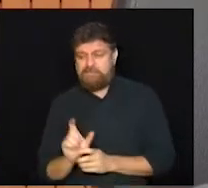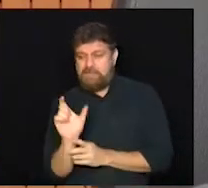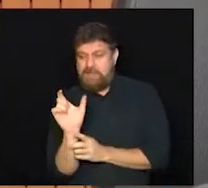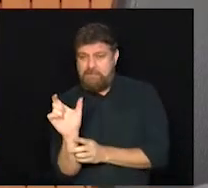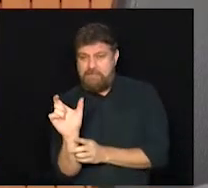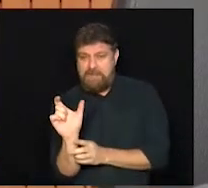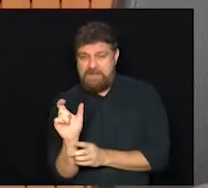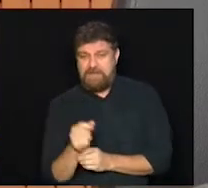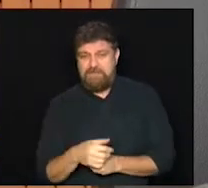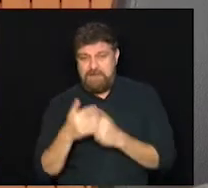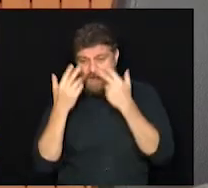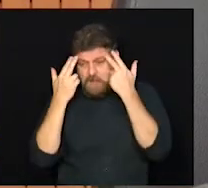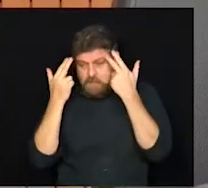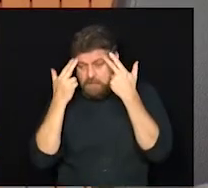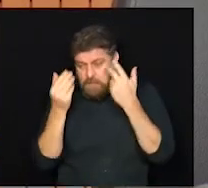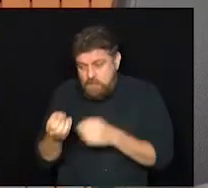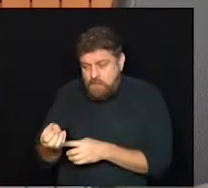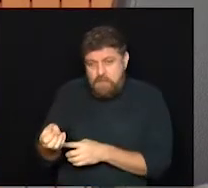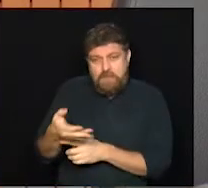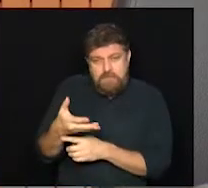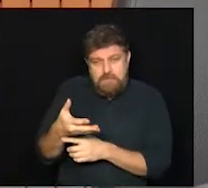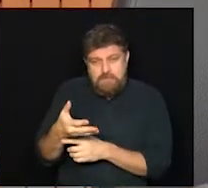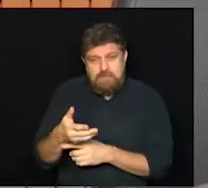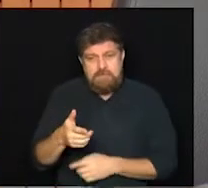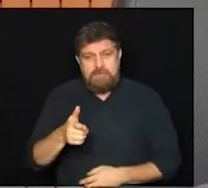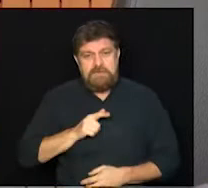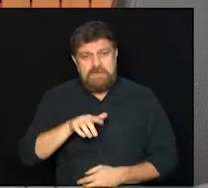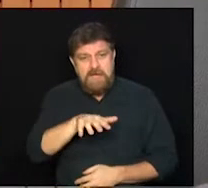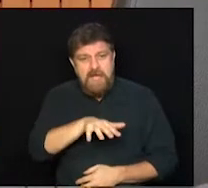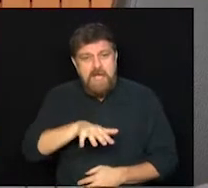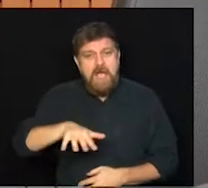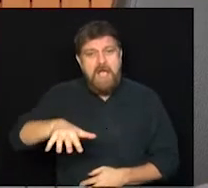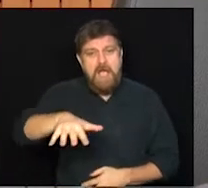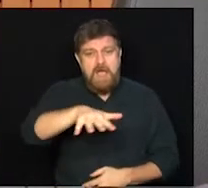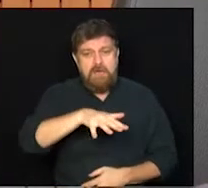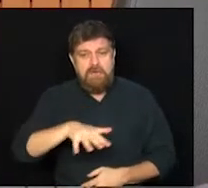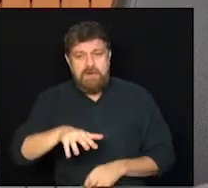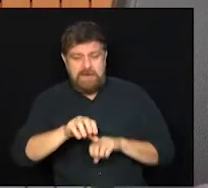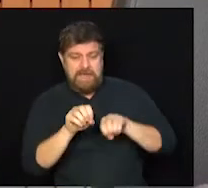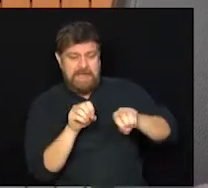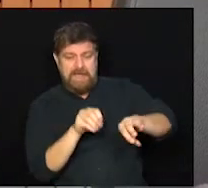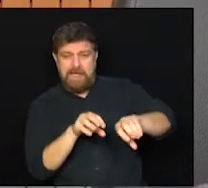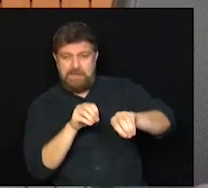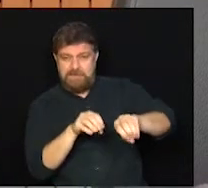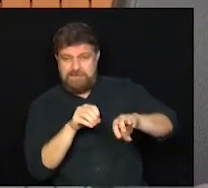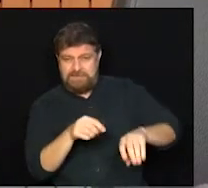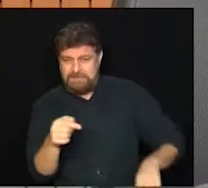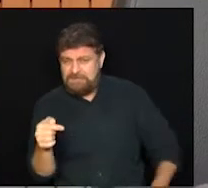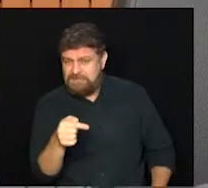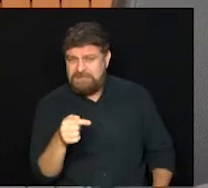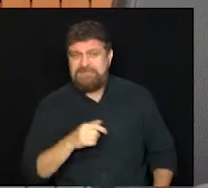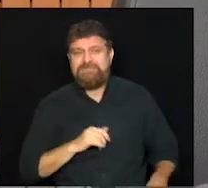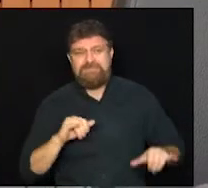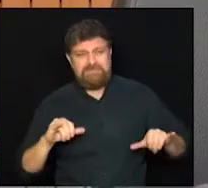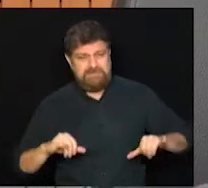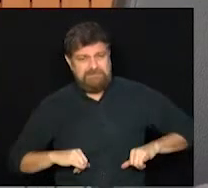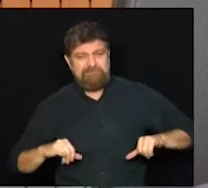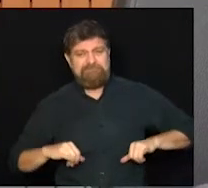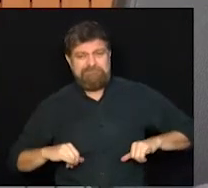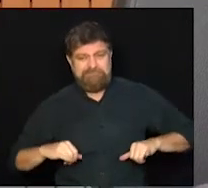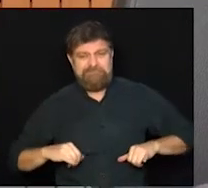normal. Obviamente, o segmento da educação tem sofrido muito